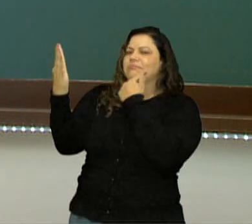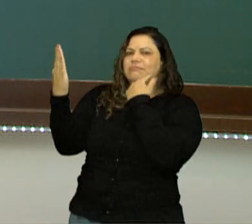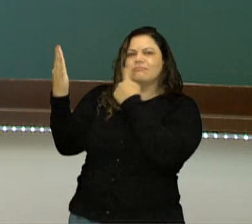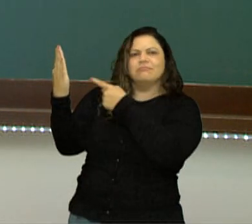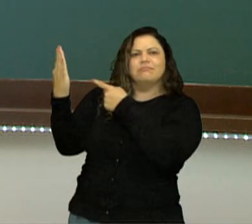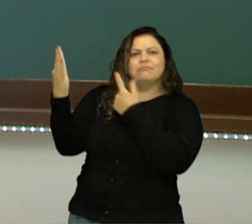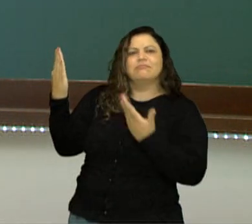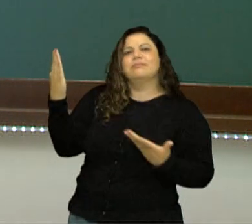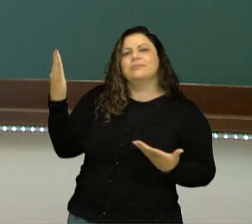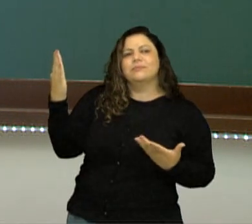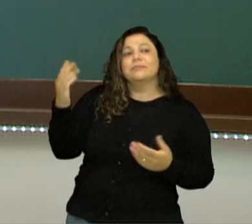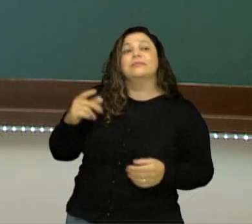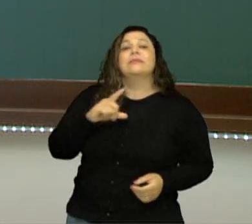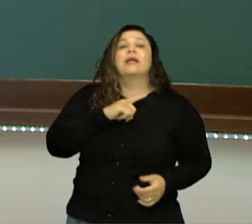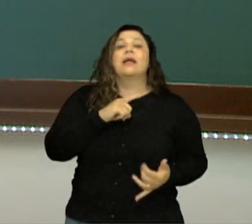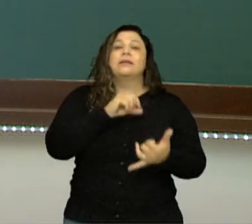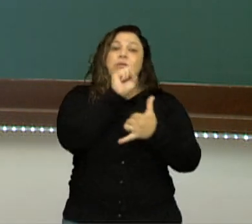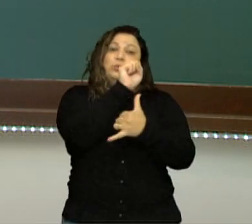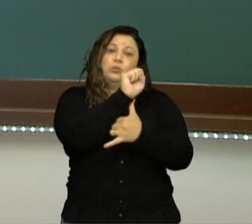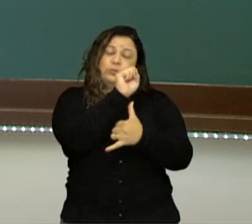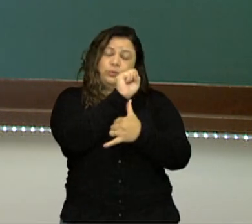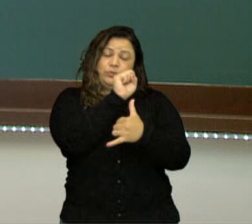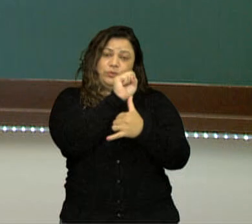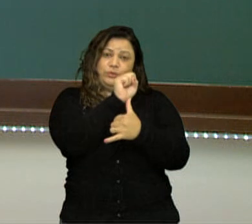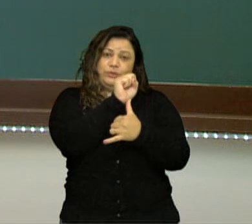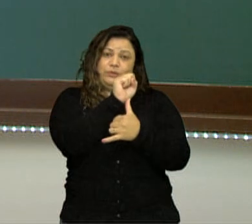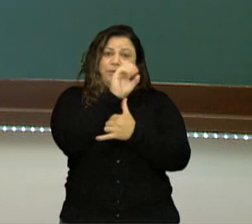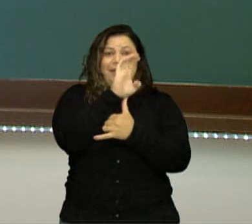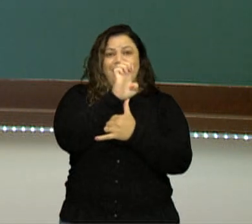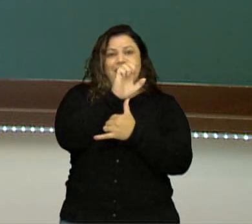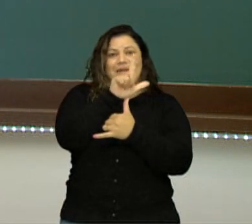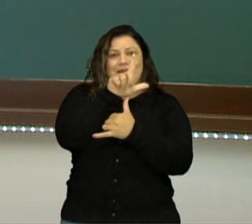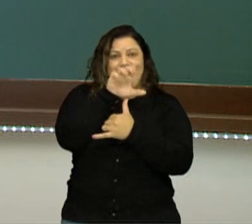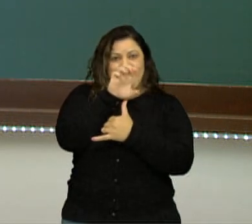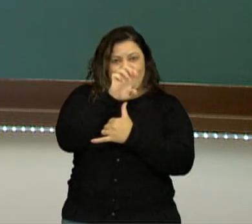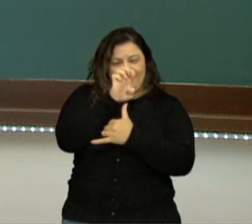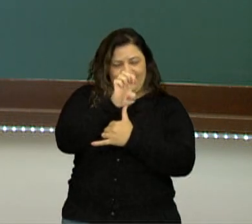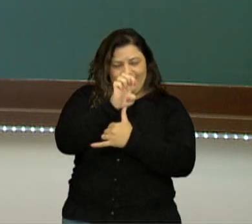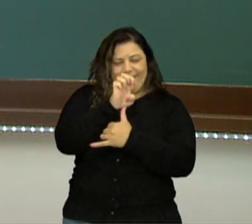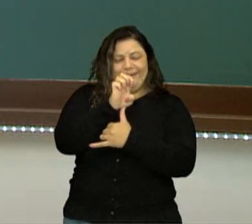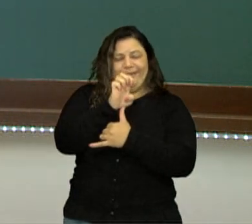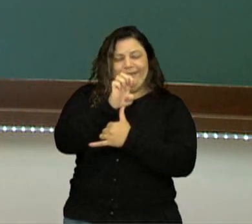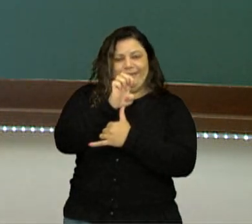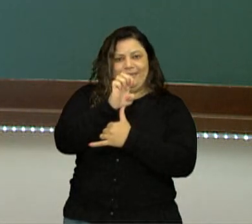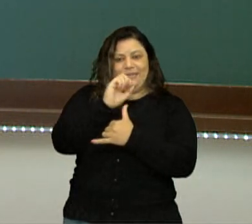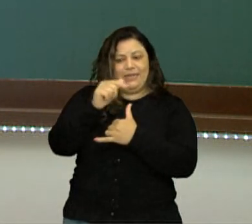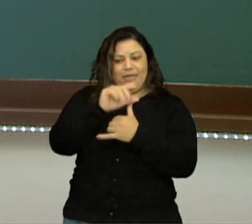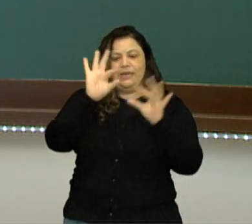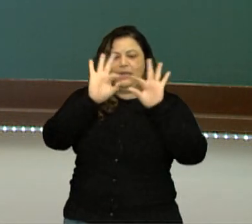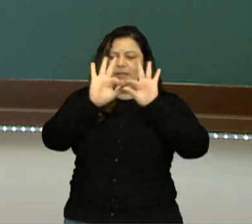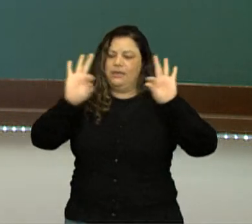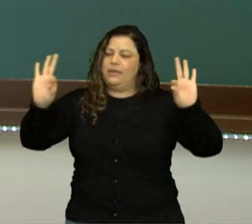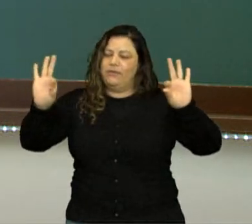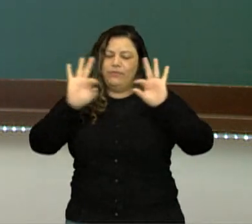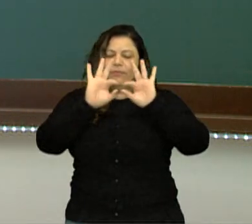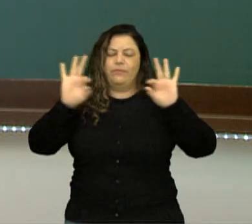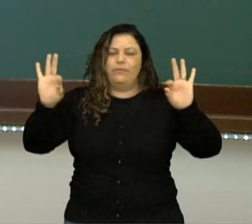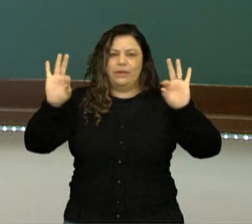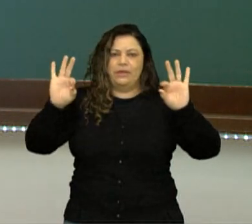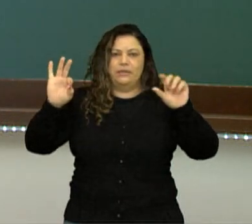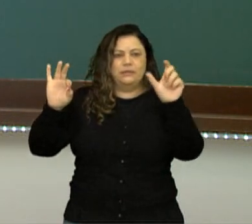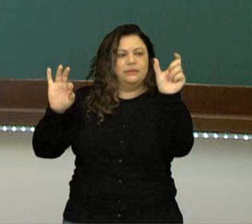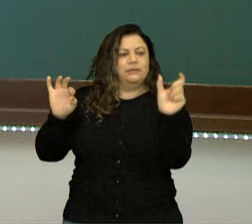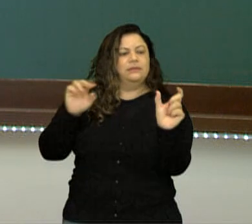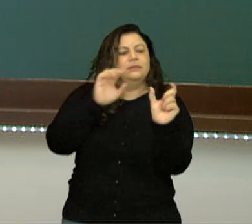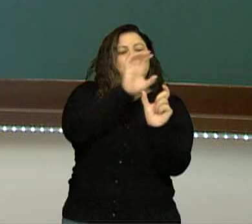demoradamente. Nós temos o sujeito aqui que é ele, então o sujeito está fazendo ação, não está? Tá fazendo ação,